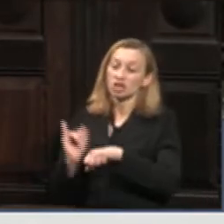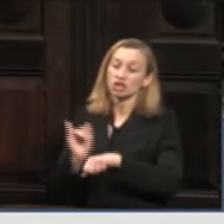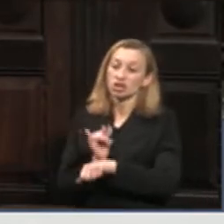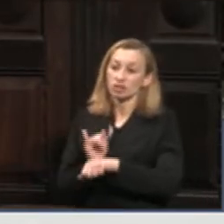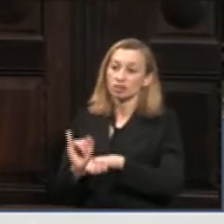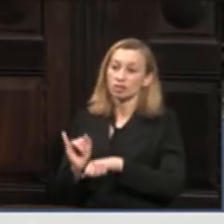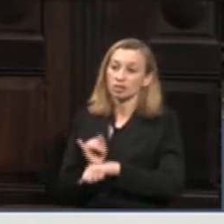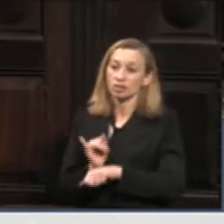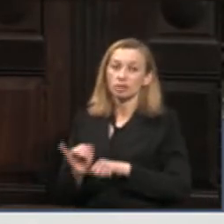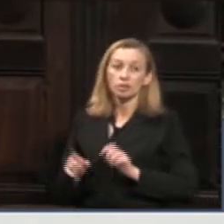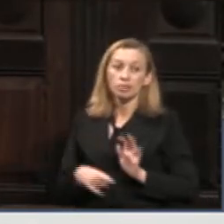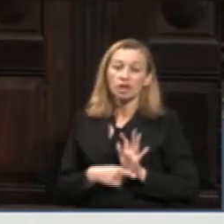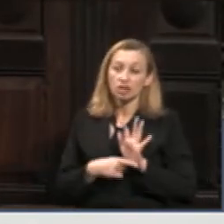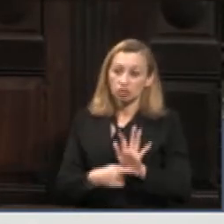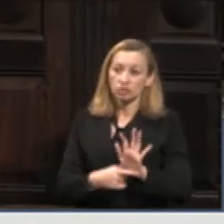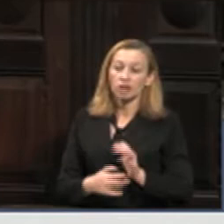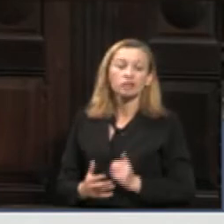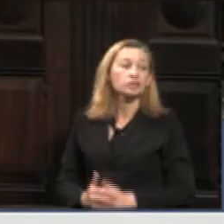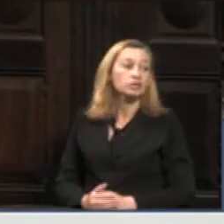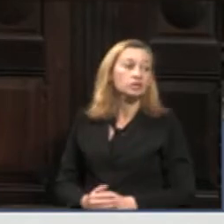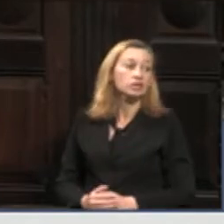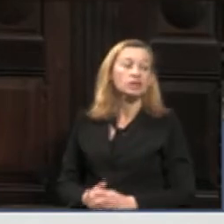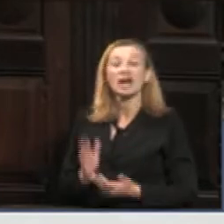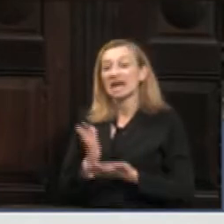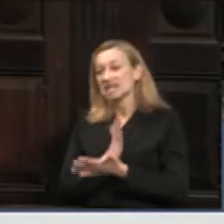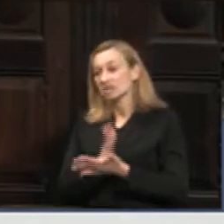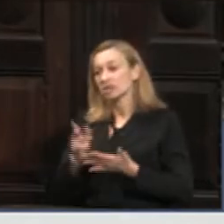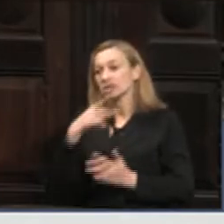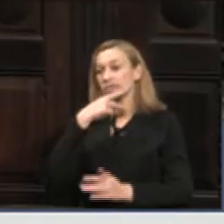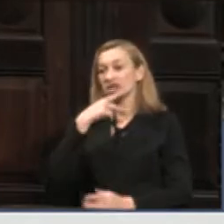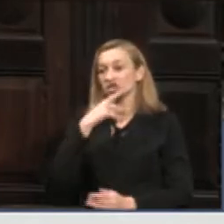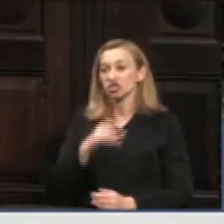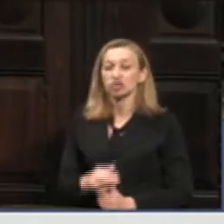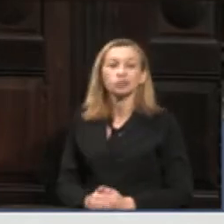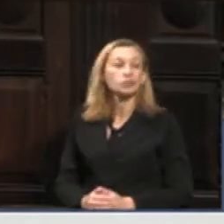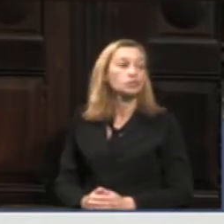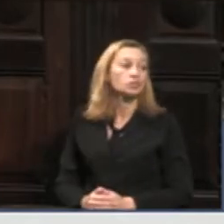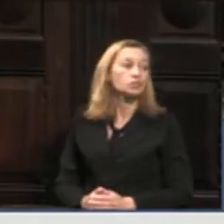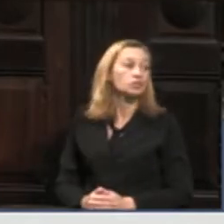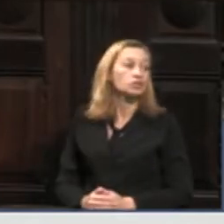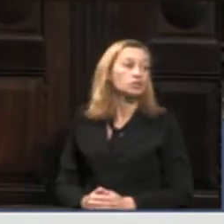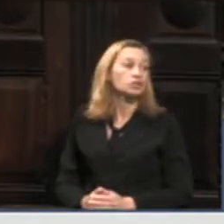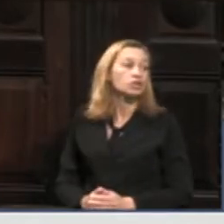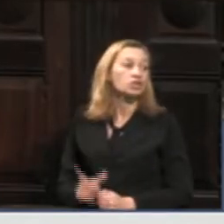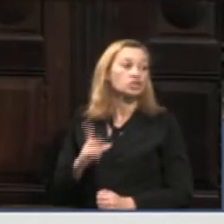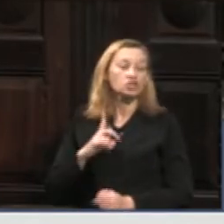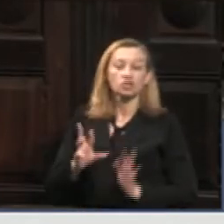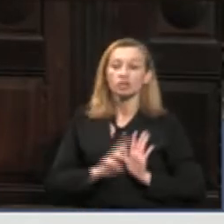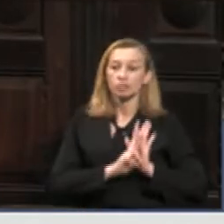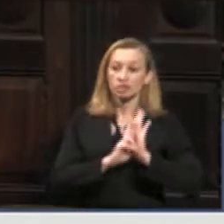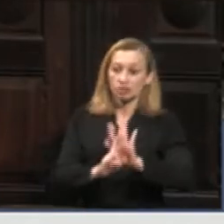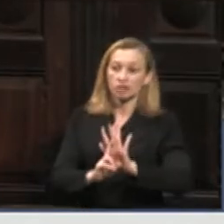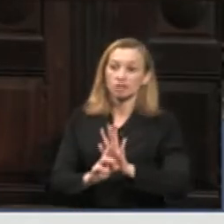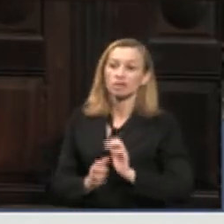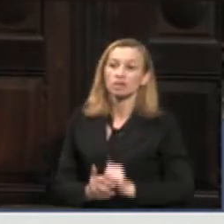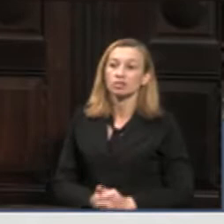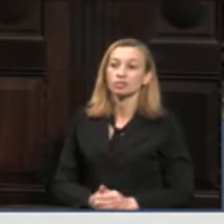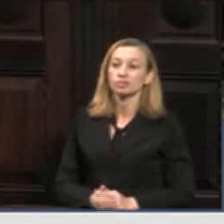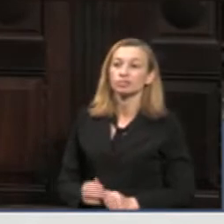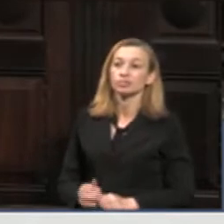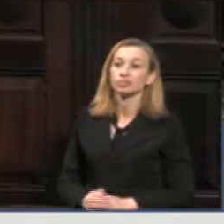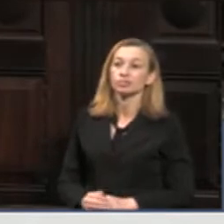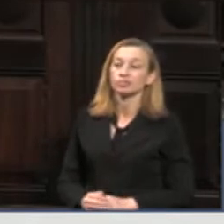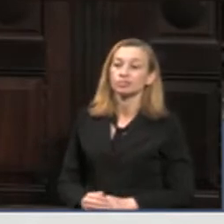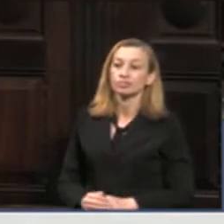Às vezes, partidos rigorosos em relação à ética tinham as suas representações nacionais